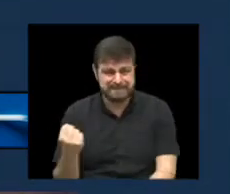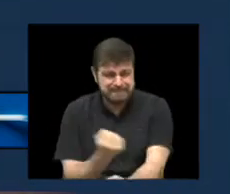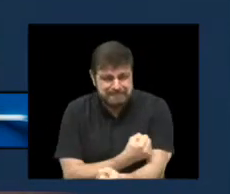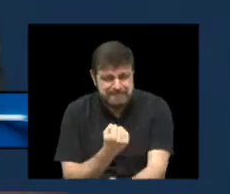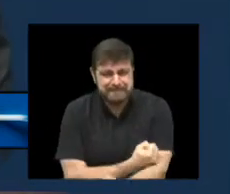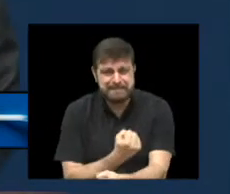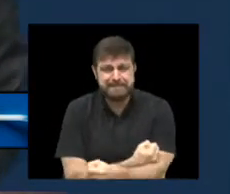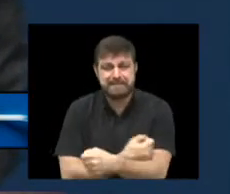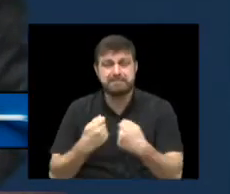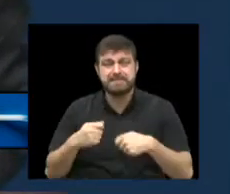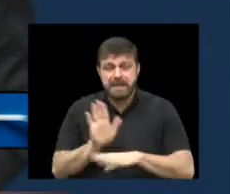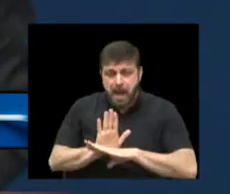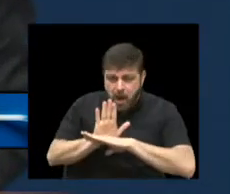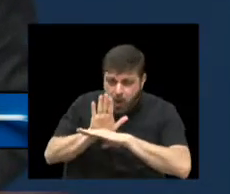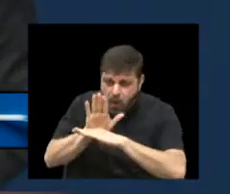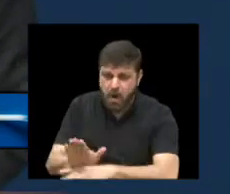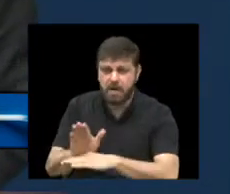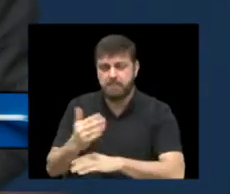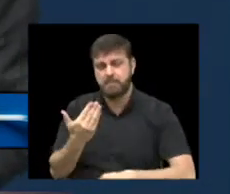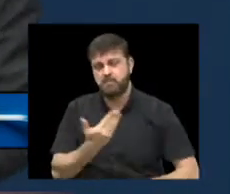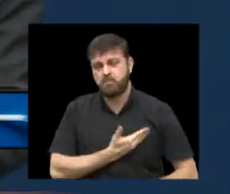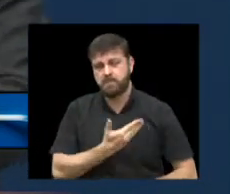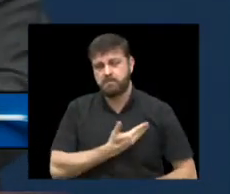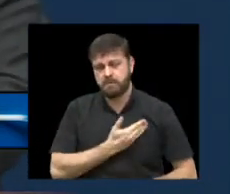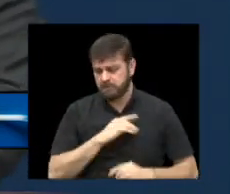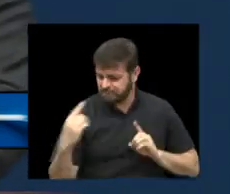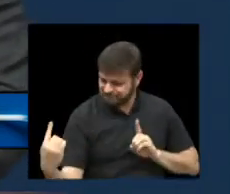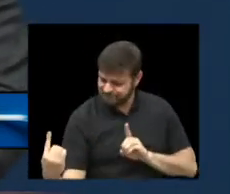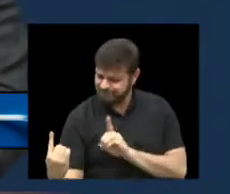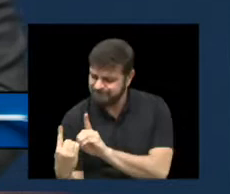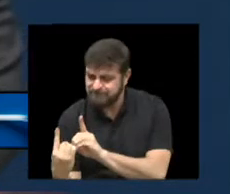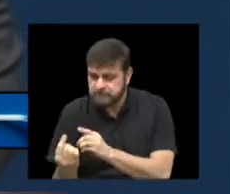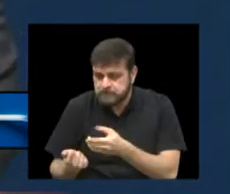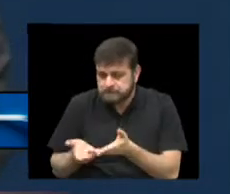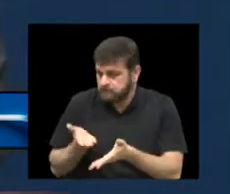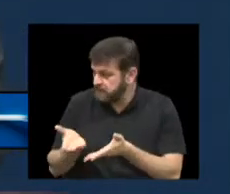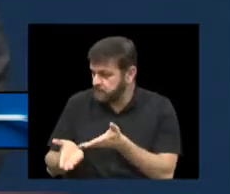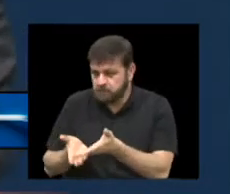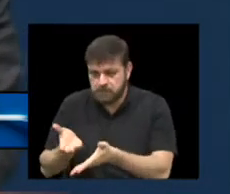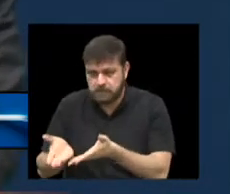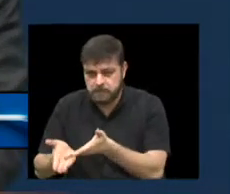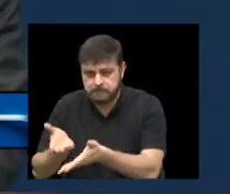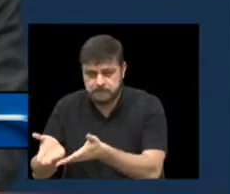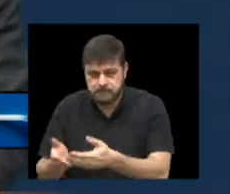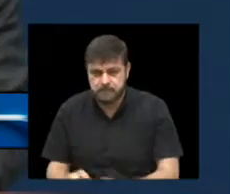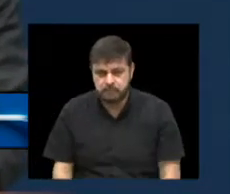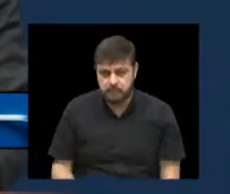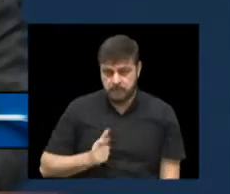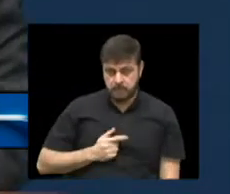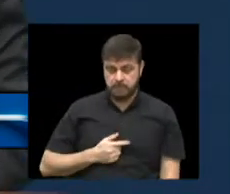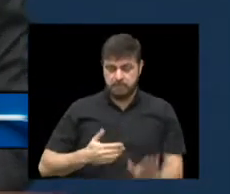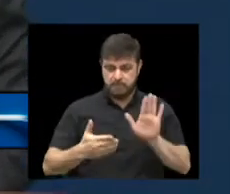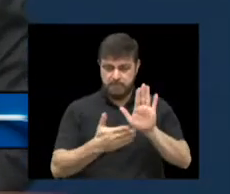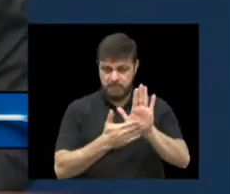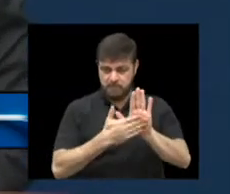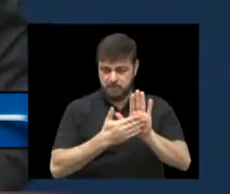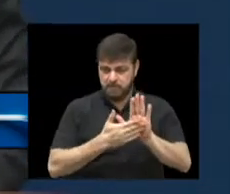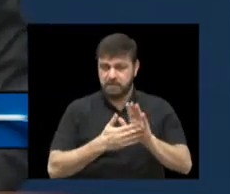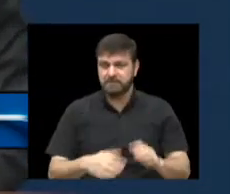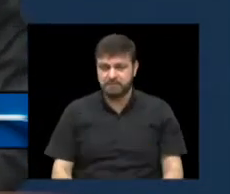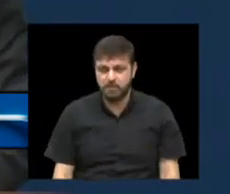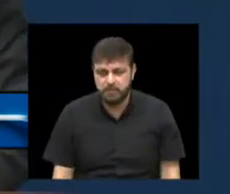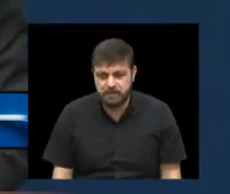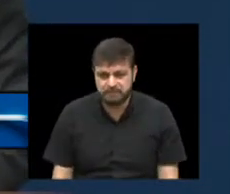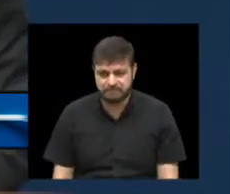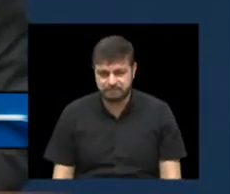mão, de um amigo. Por isso, eu apresentei o projeto Junho Branco, agora sancionado